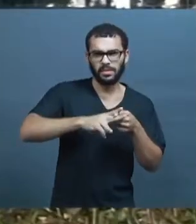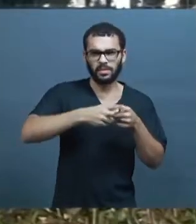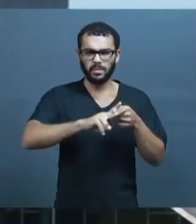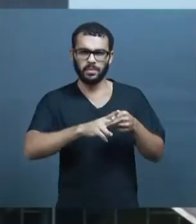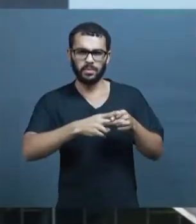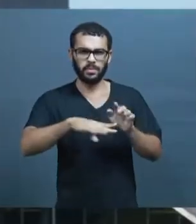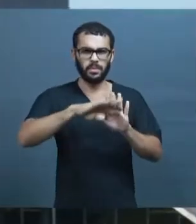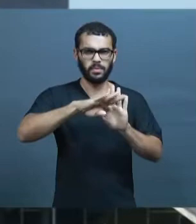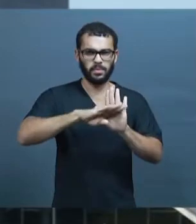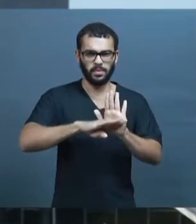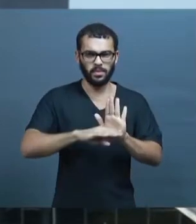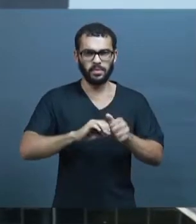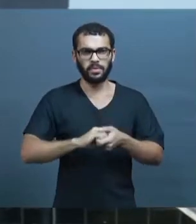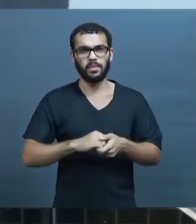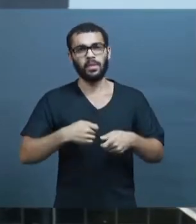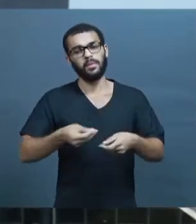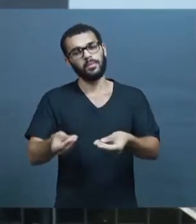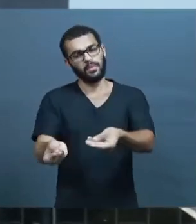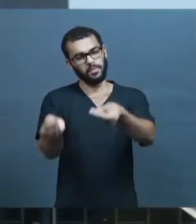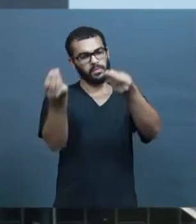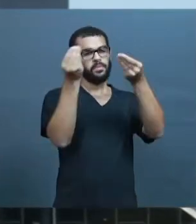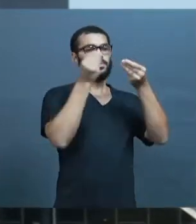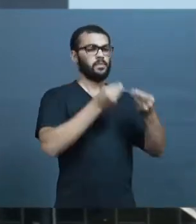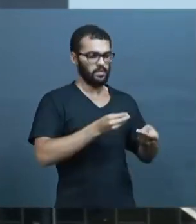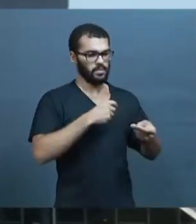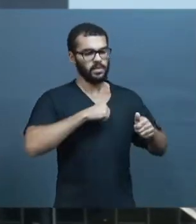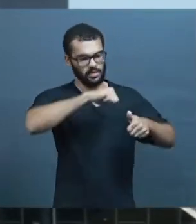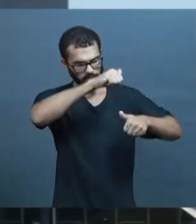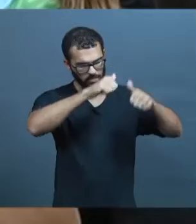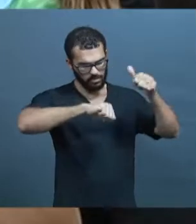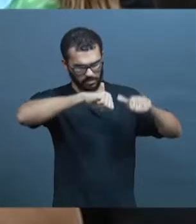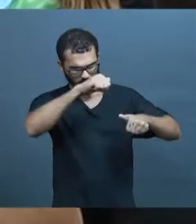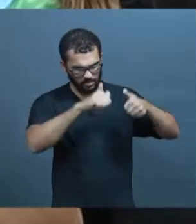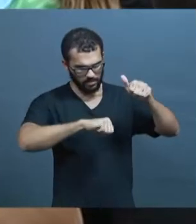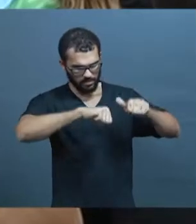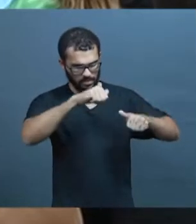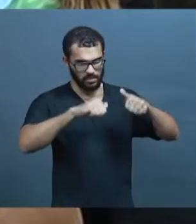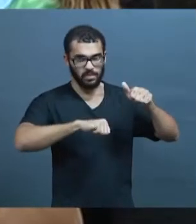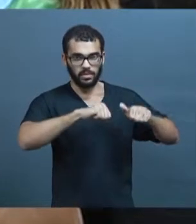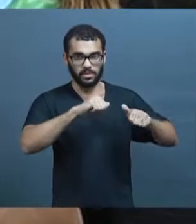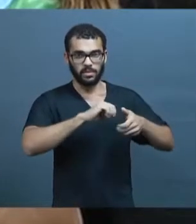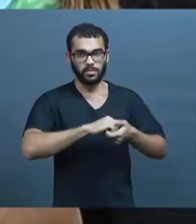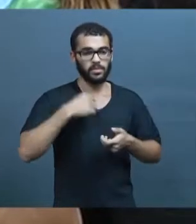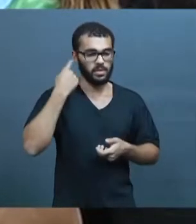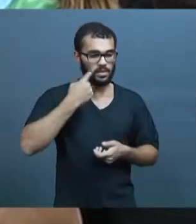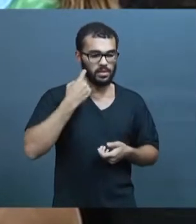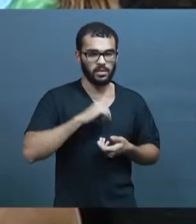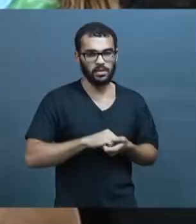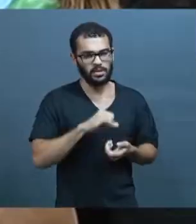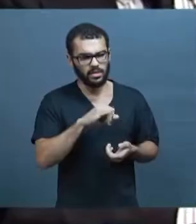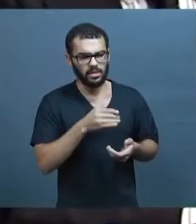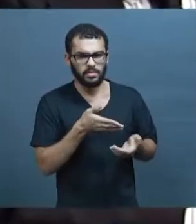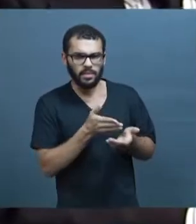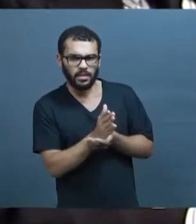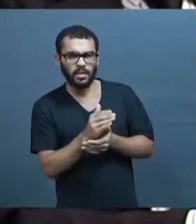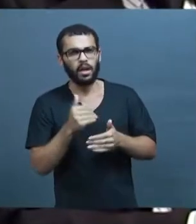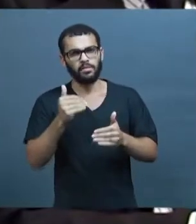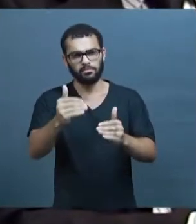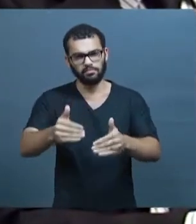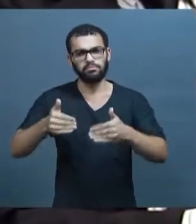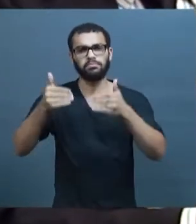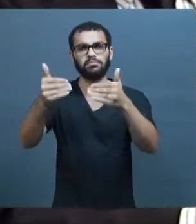pelos deputados, a matéria volta para reanálise da Câmara. Mas se for aprovada com o mesmo conteúdo, segue